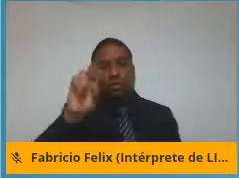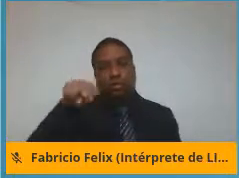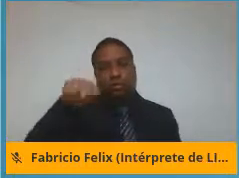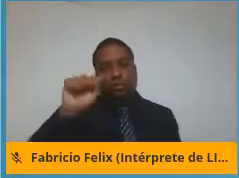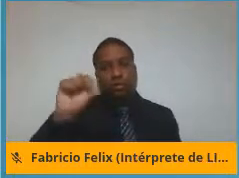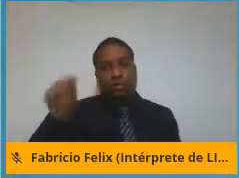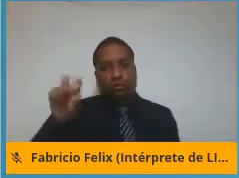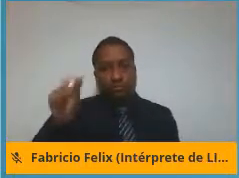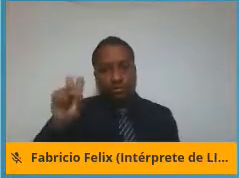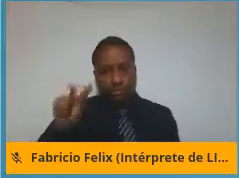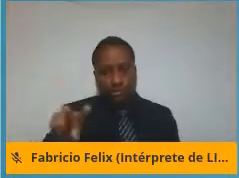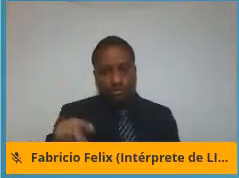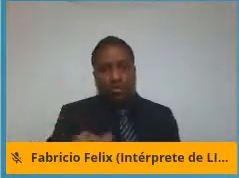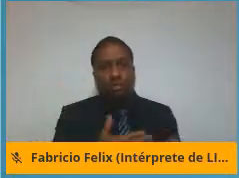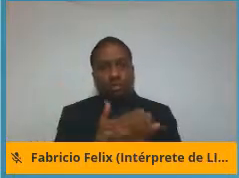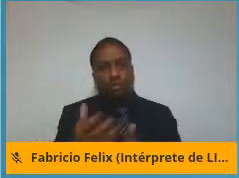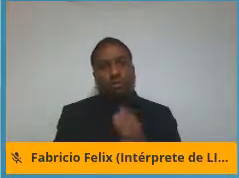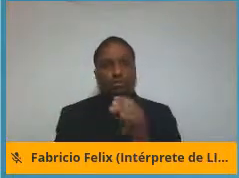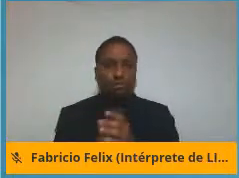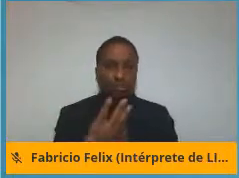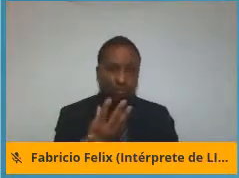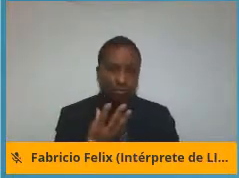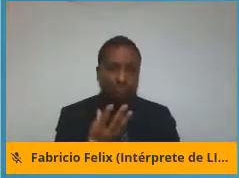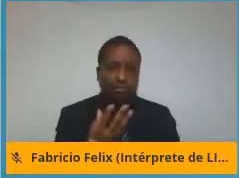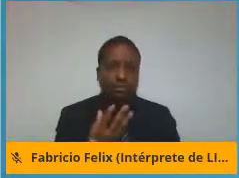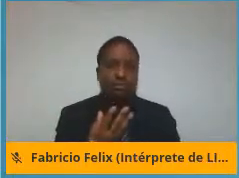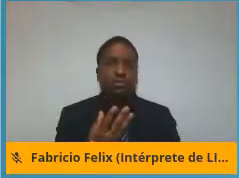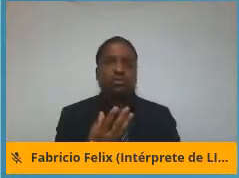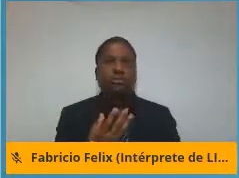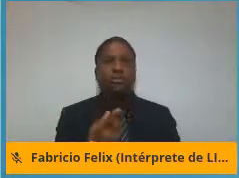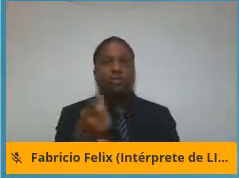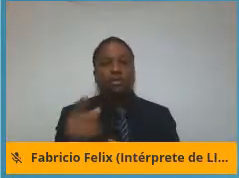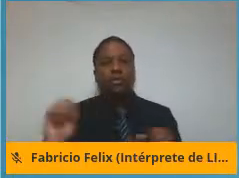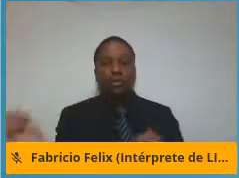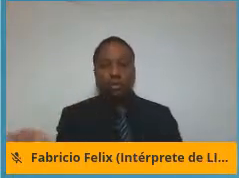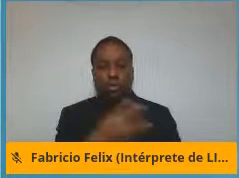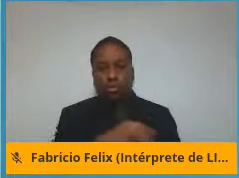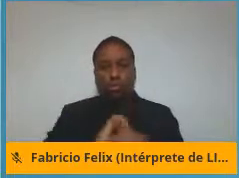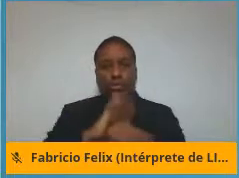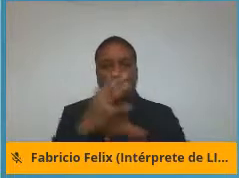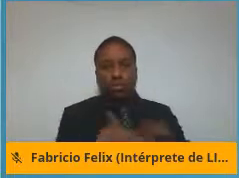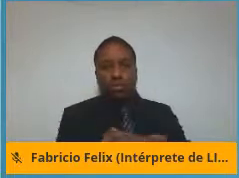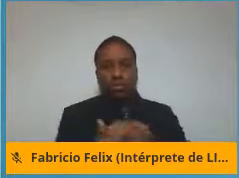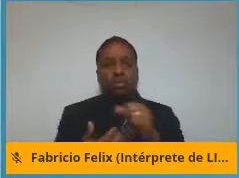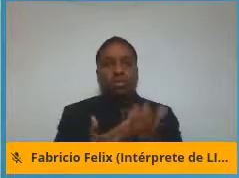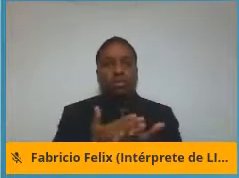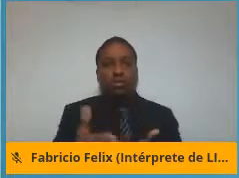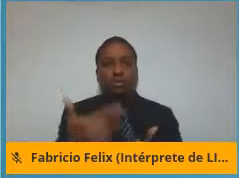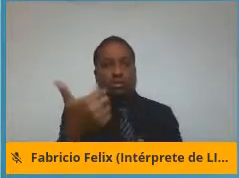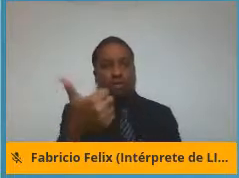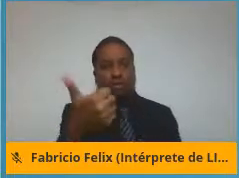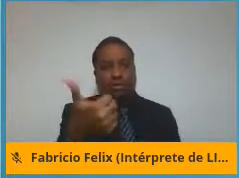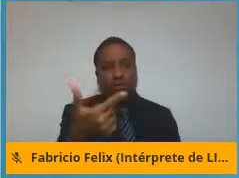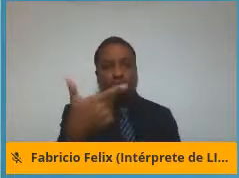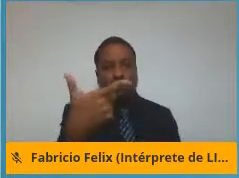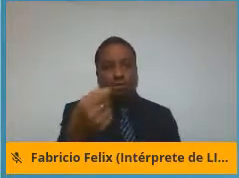aparecer, no caso desse tipo que a gente está estudando agora, o novo coronavírus, em 2019, então, COVID-19. E